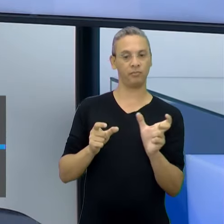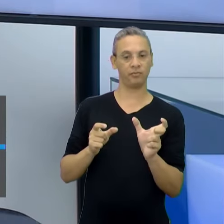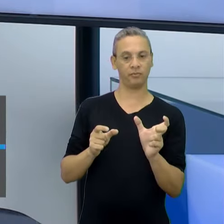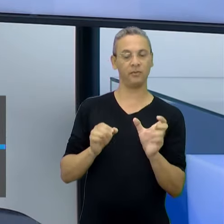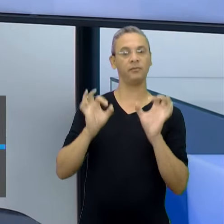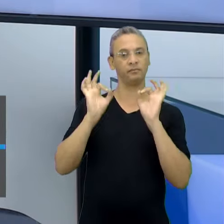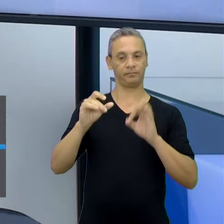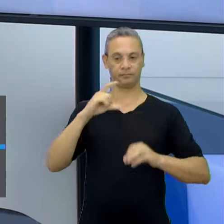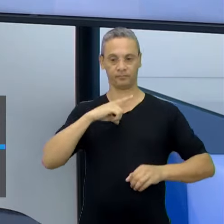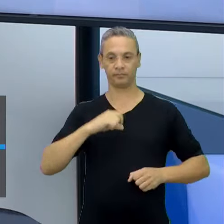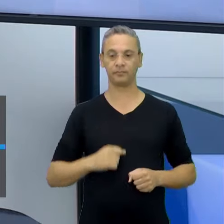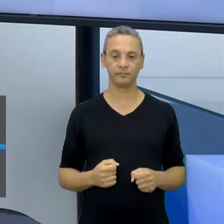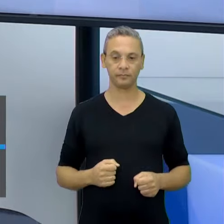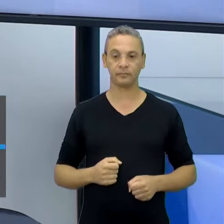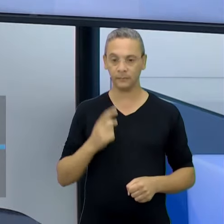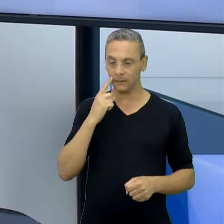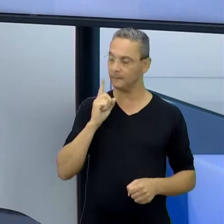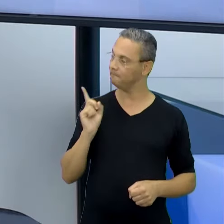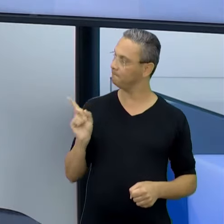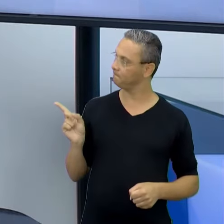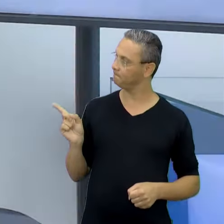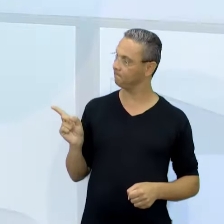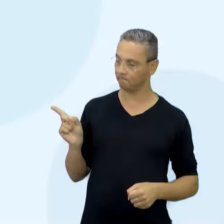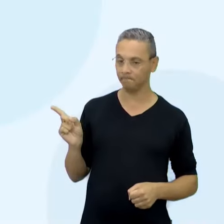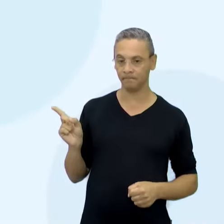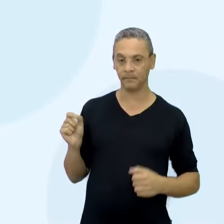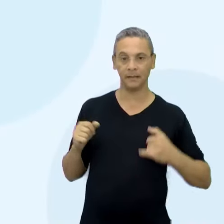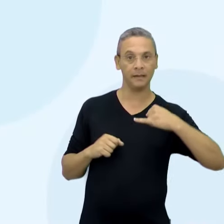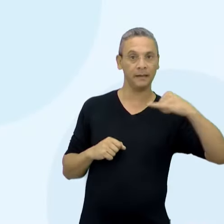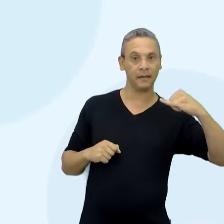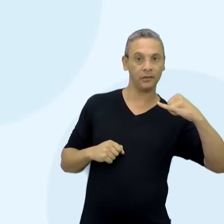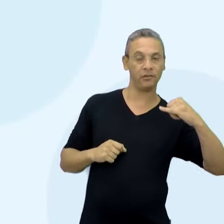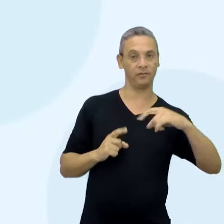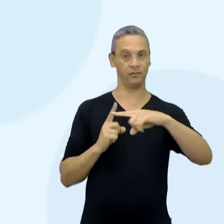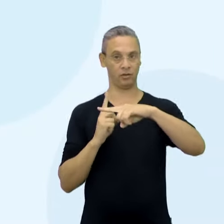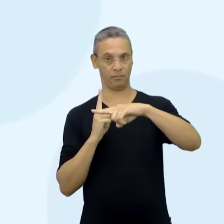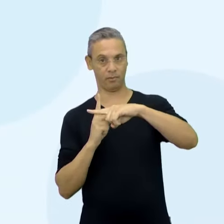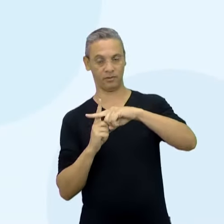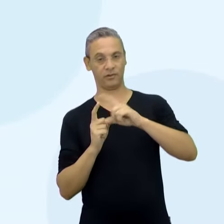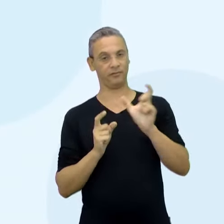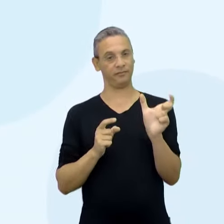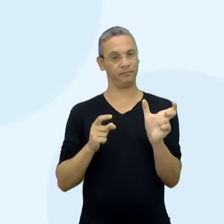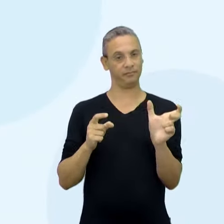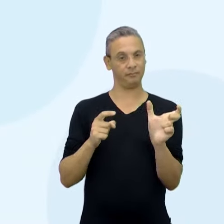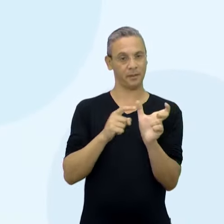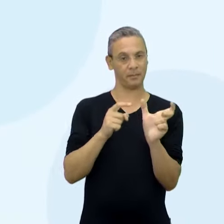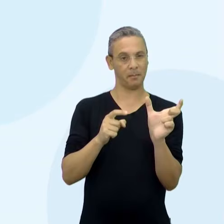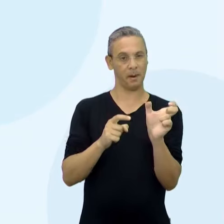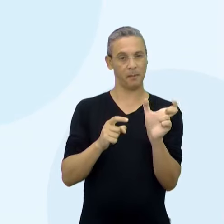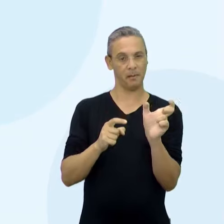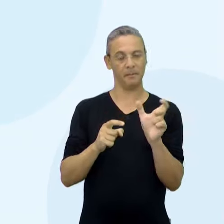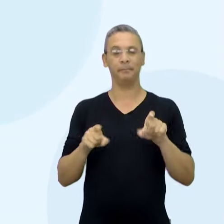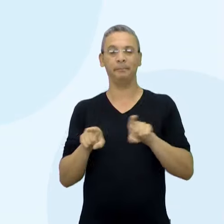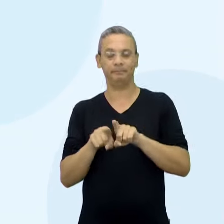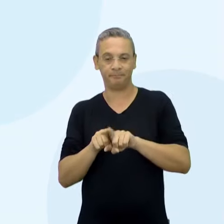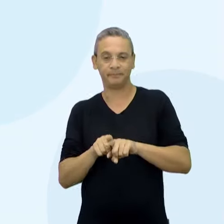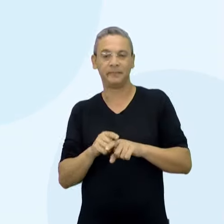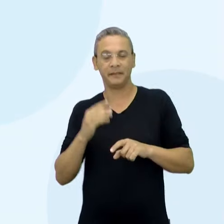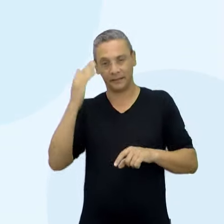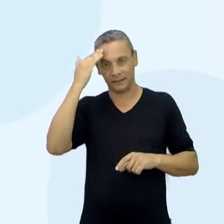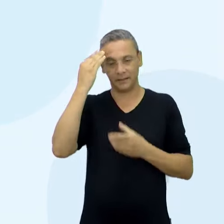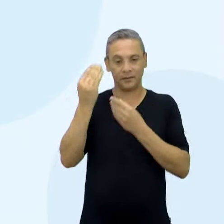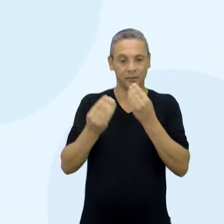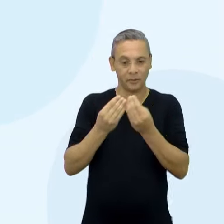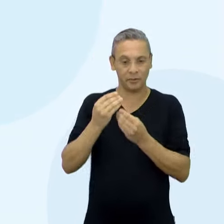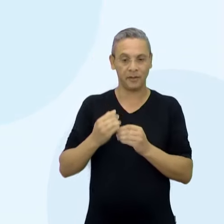qualquer maneira. Quando a gente tem um polo negativo e um polo positivo de uma pilha, facilita a nossa vida, porque aqui a gente subentende